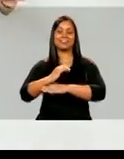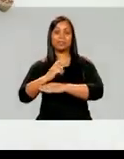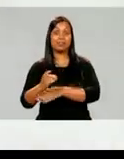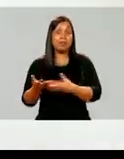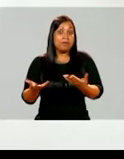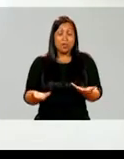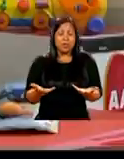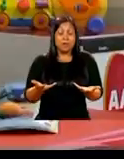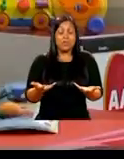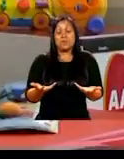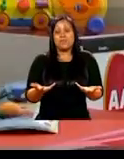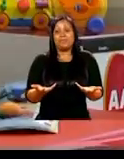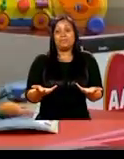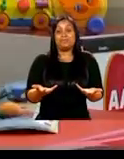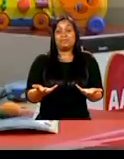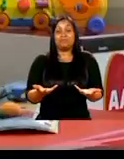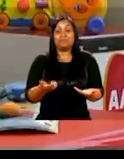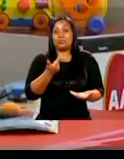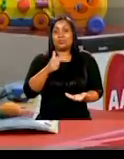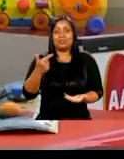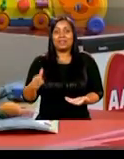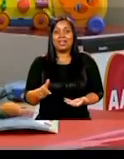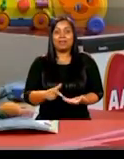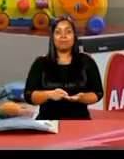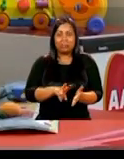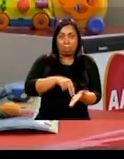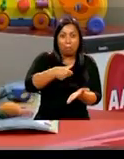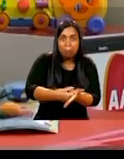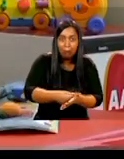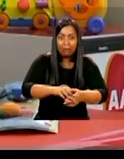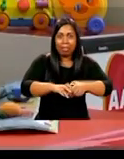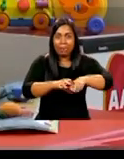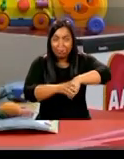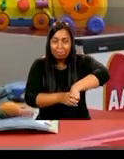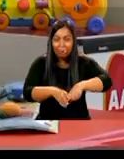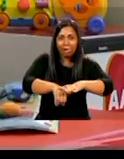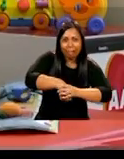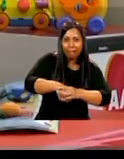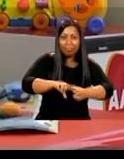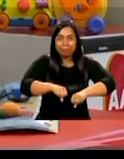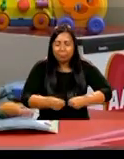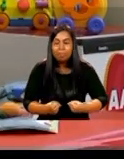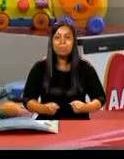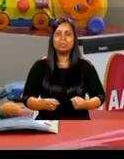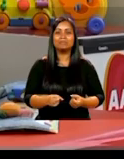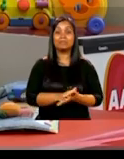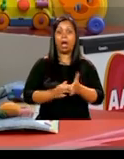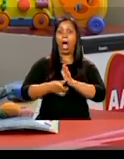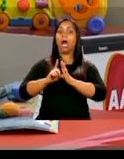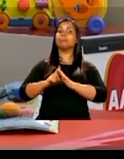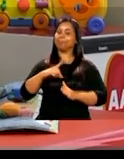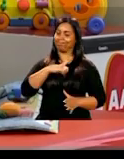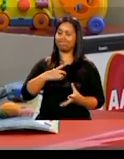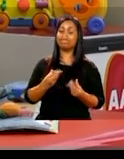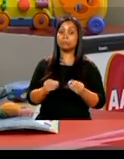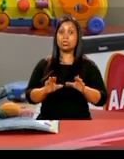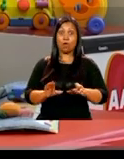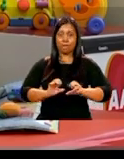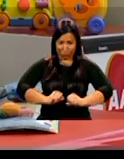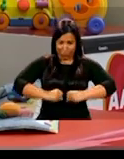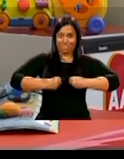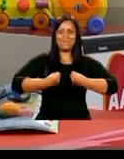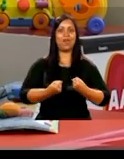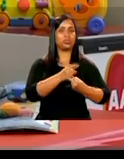ACD, eu não estou tendo mais fraturas. Tantas fraturas não tinha antes. Eu estou